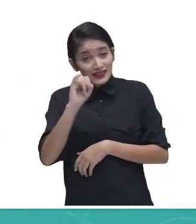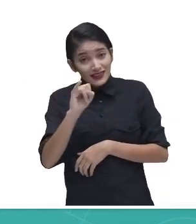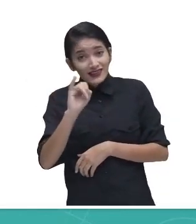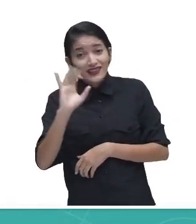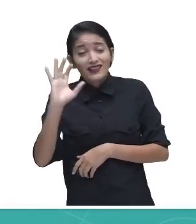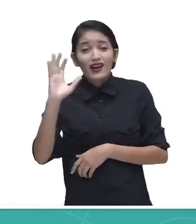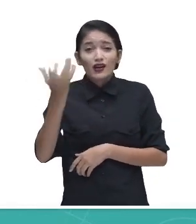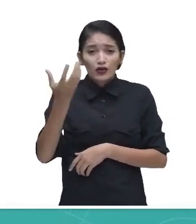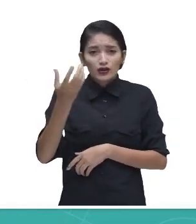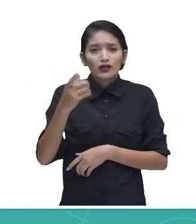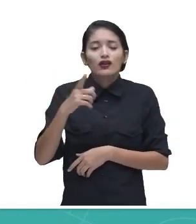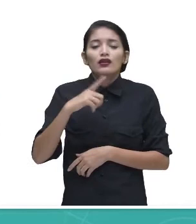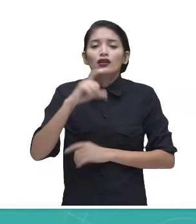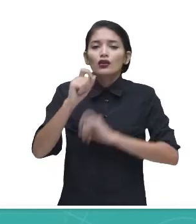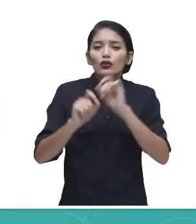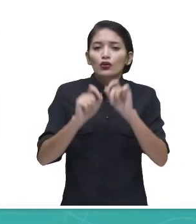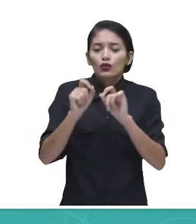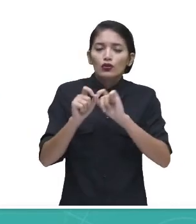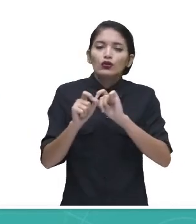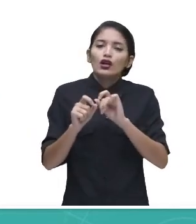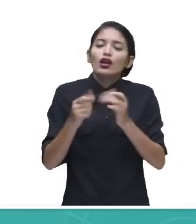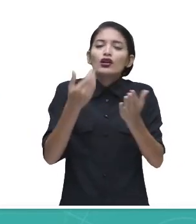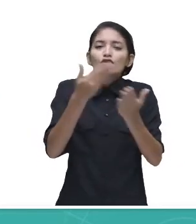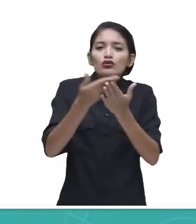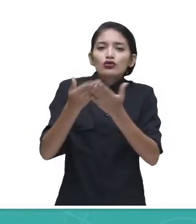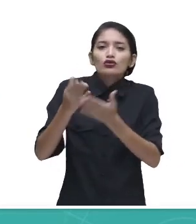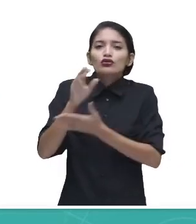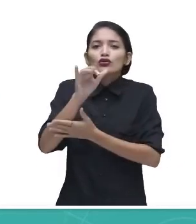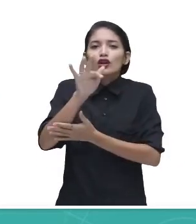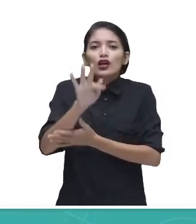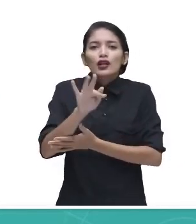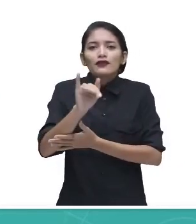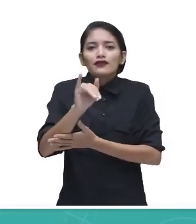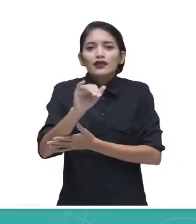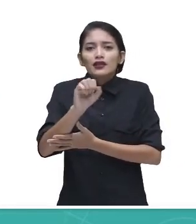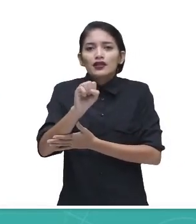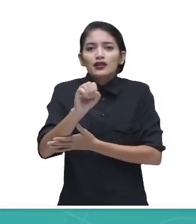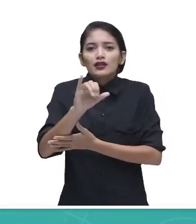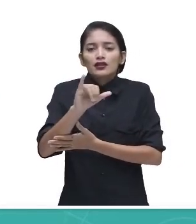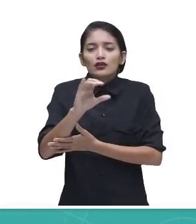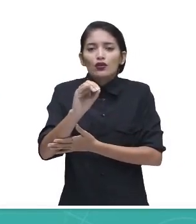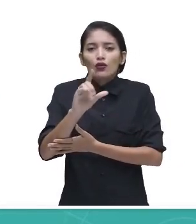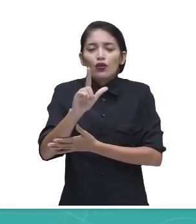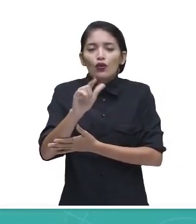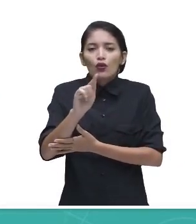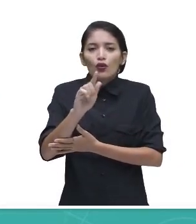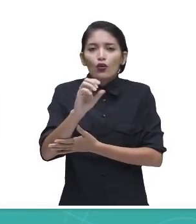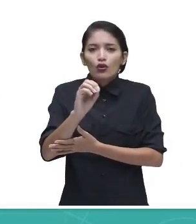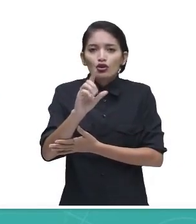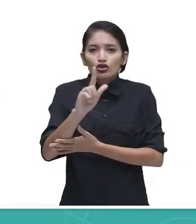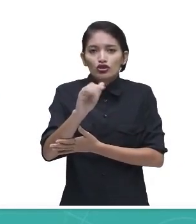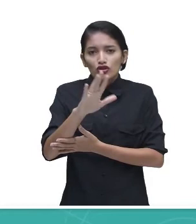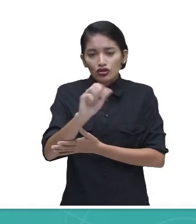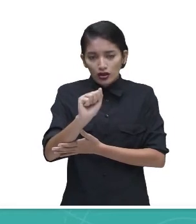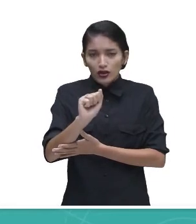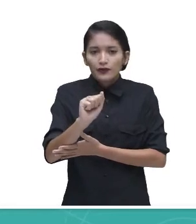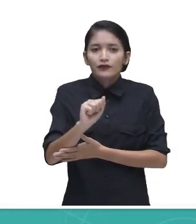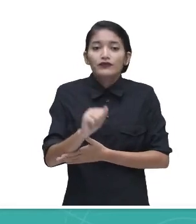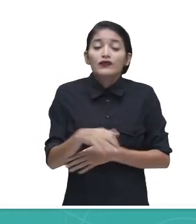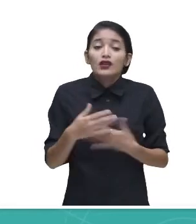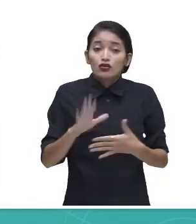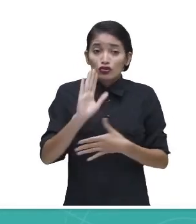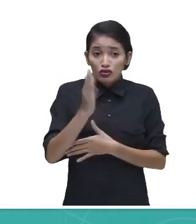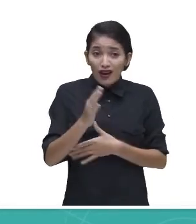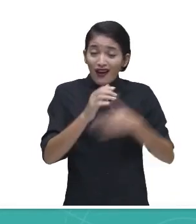funcionamento, tem a ver com estudos sobre fisiologia. Análise do funcionamento, já diz